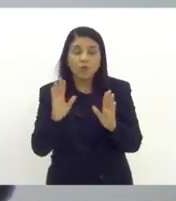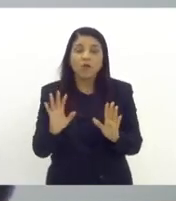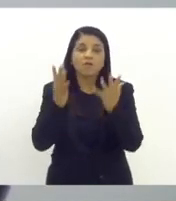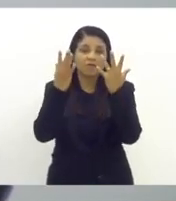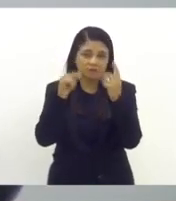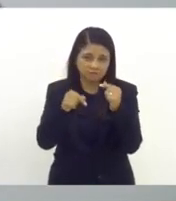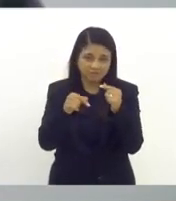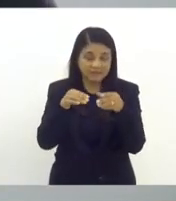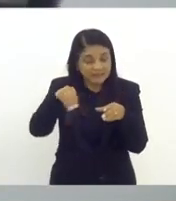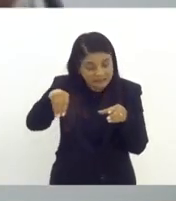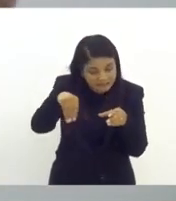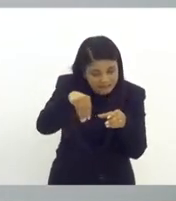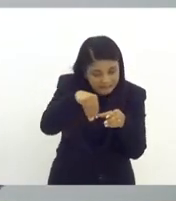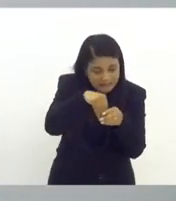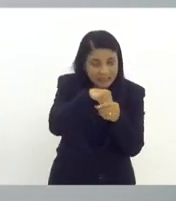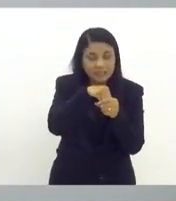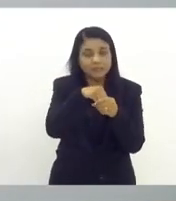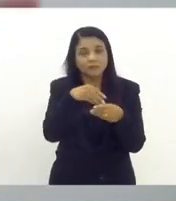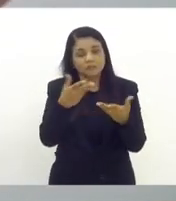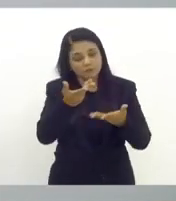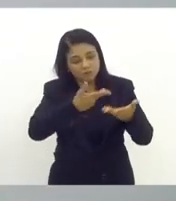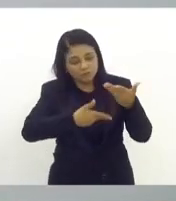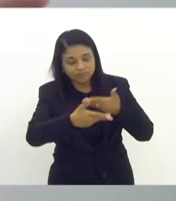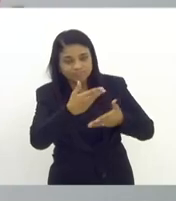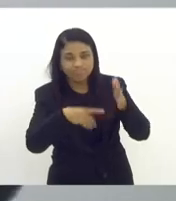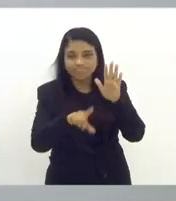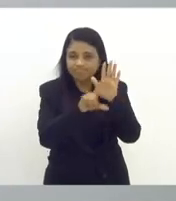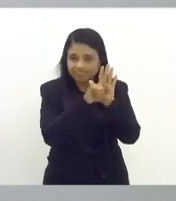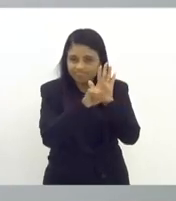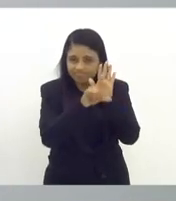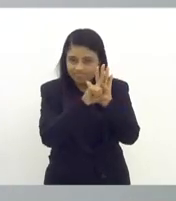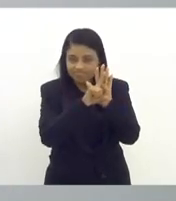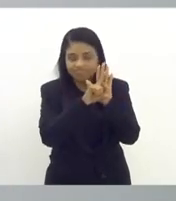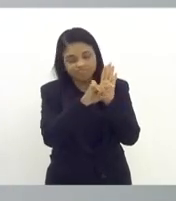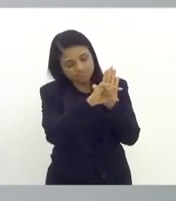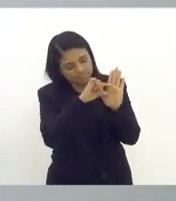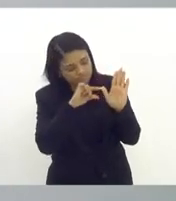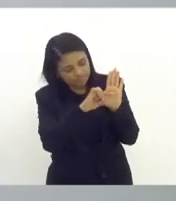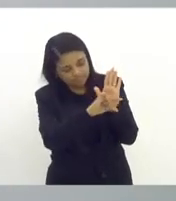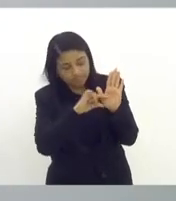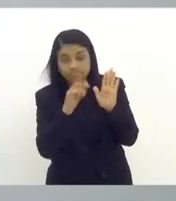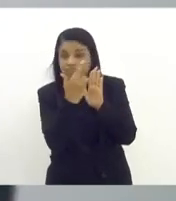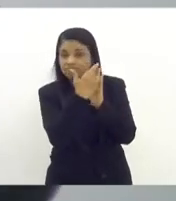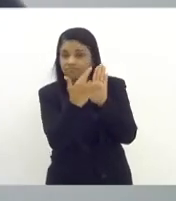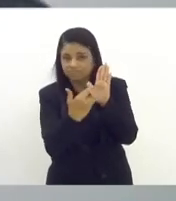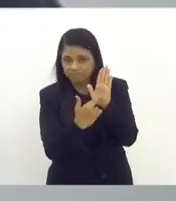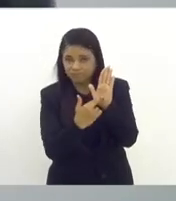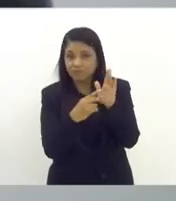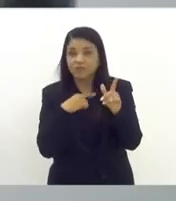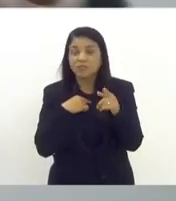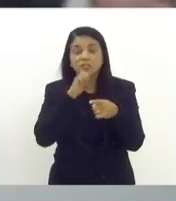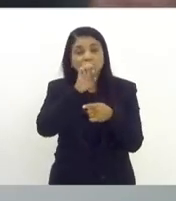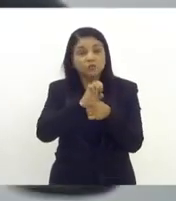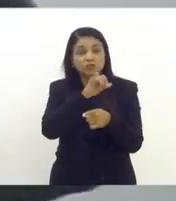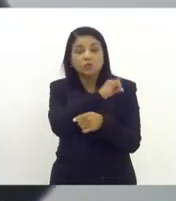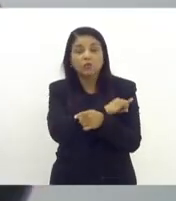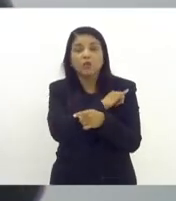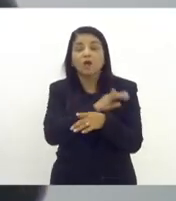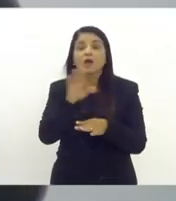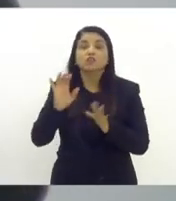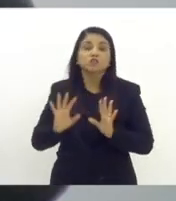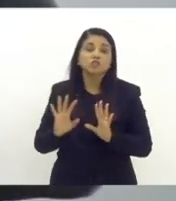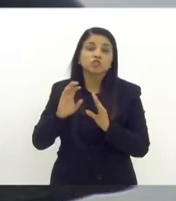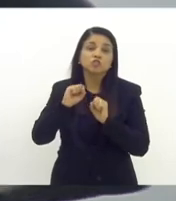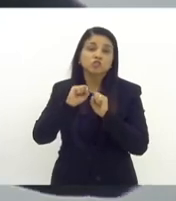a dentro de uma razoabilidade você consiga é pelo menos no Rio de Janeiro você vai ter um show do alok em